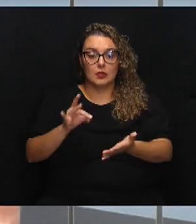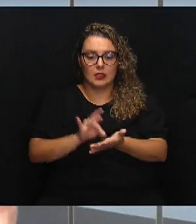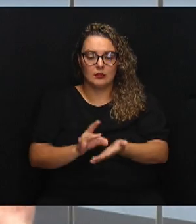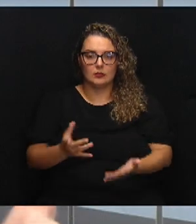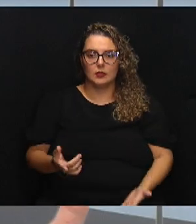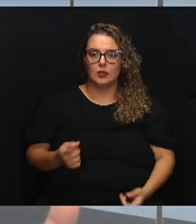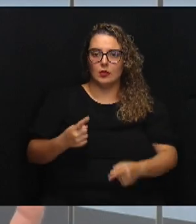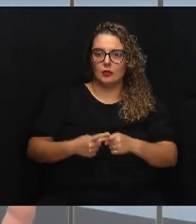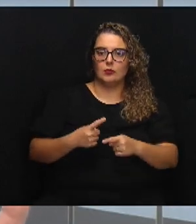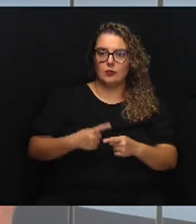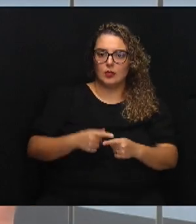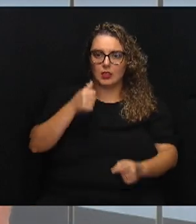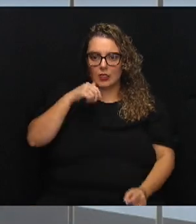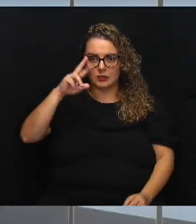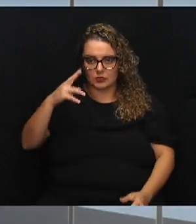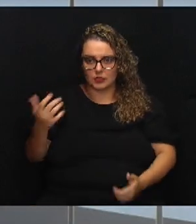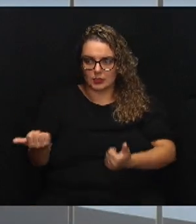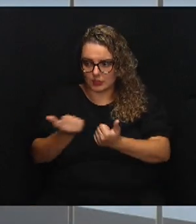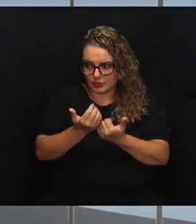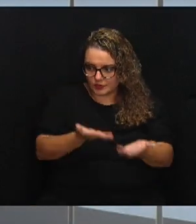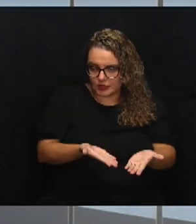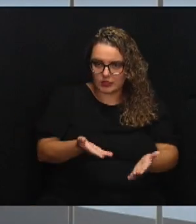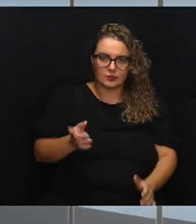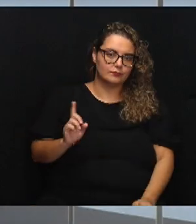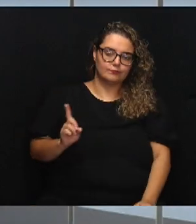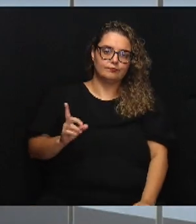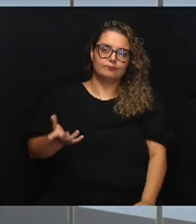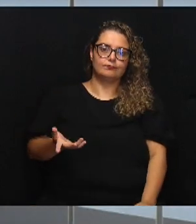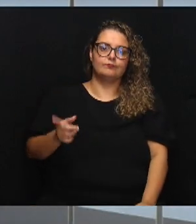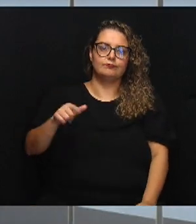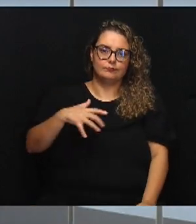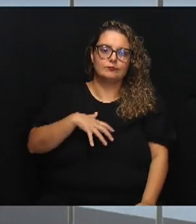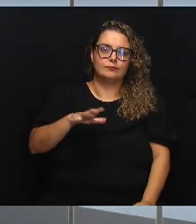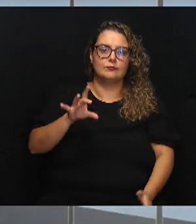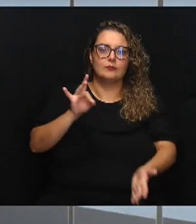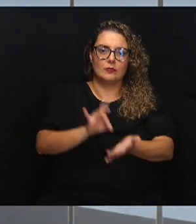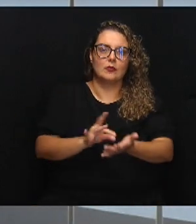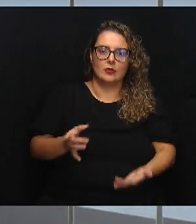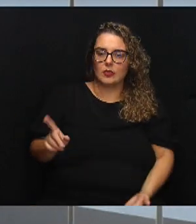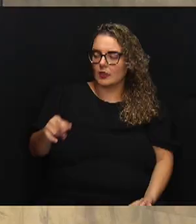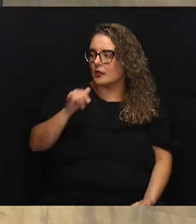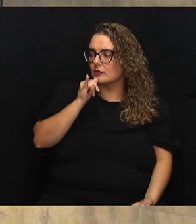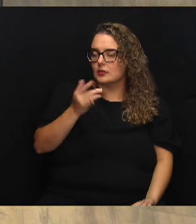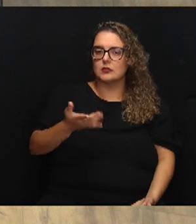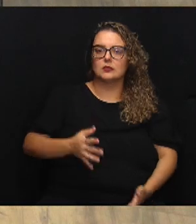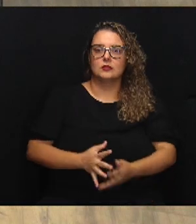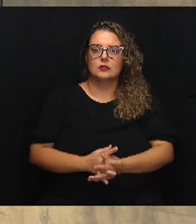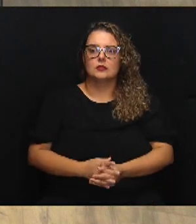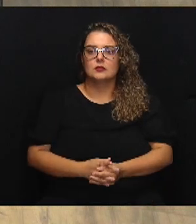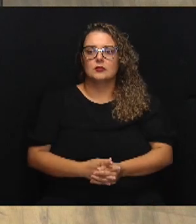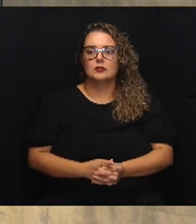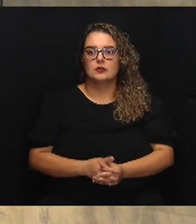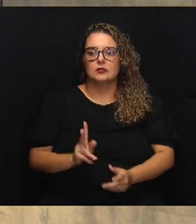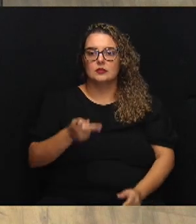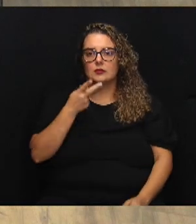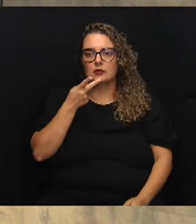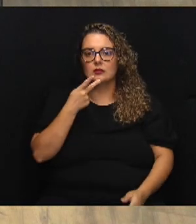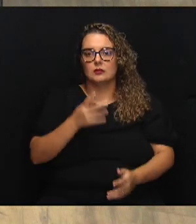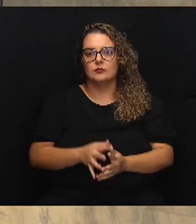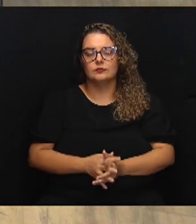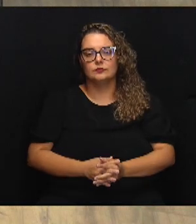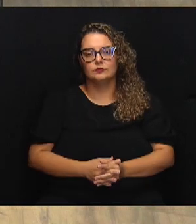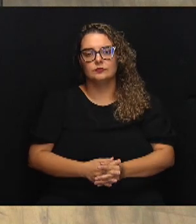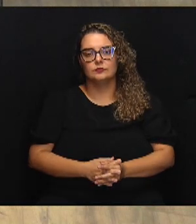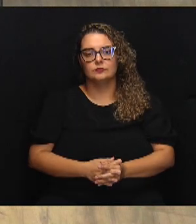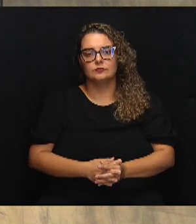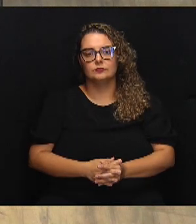a senhora quer ficar no lugar dele? Não. Então, porque essa é a realidade. É um exemplo. Eu sempre falava isso. Tá certo. Sobre